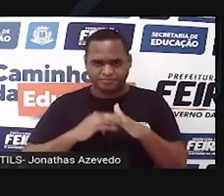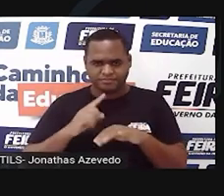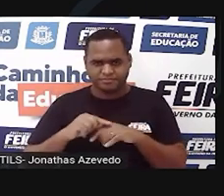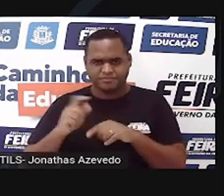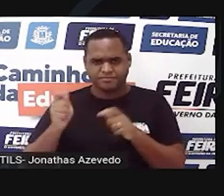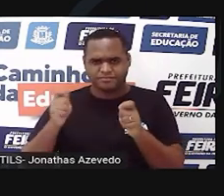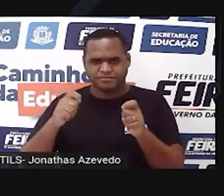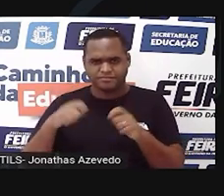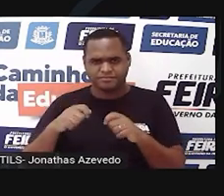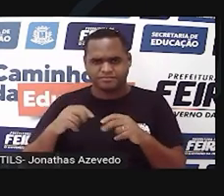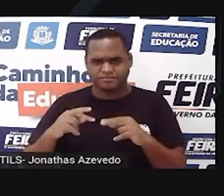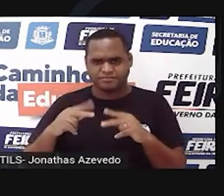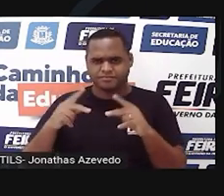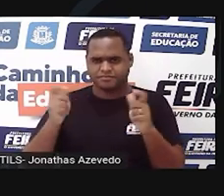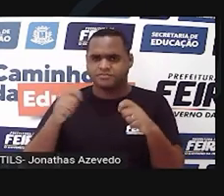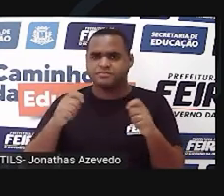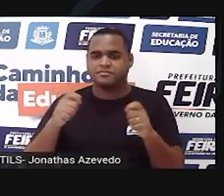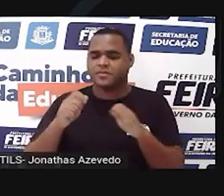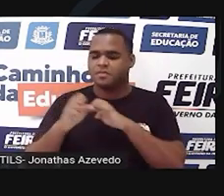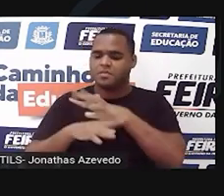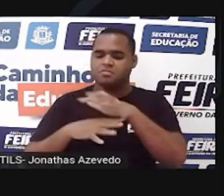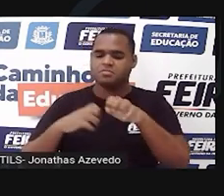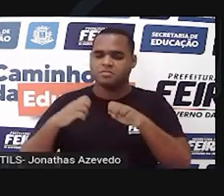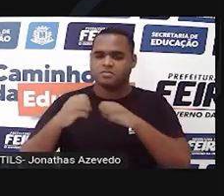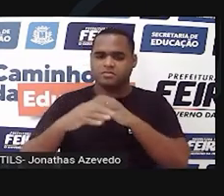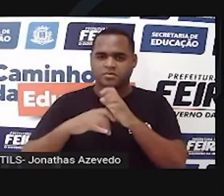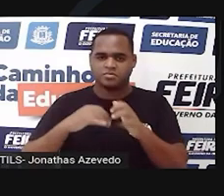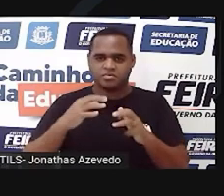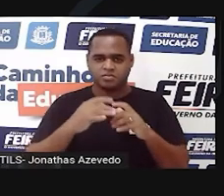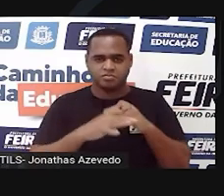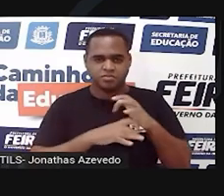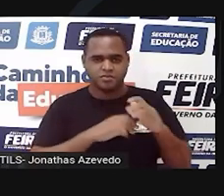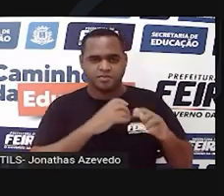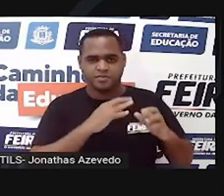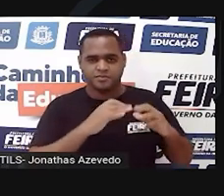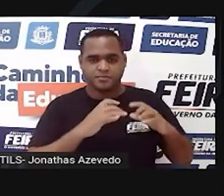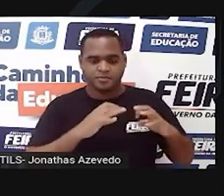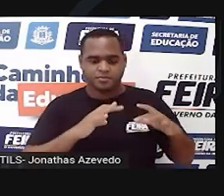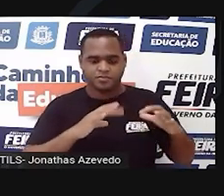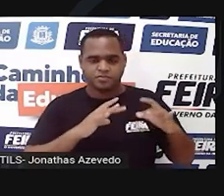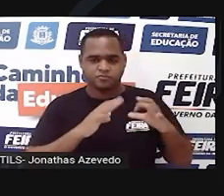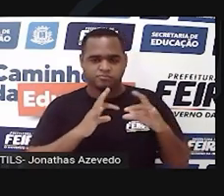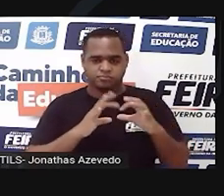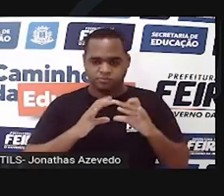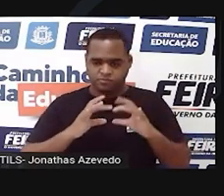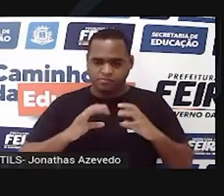agitação dessas moléculas. E quanto mais agitada as